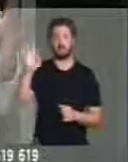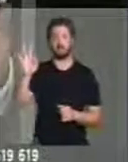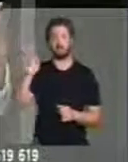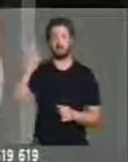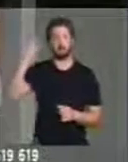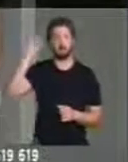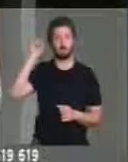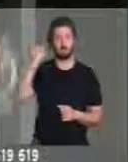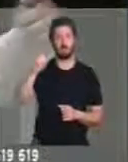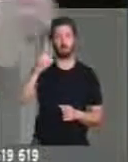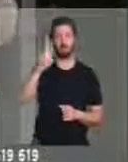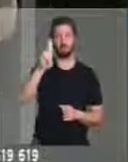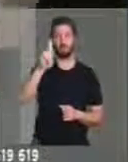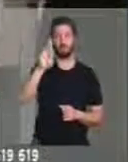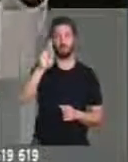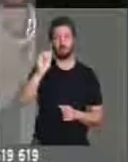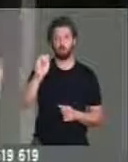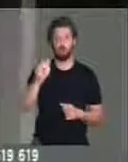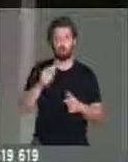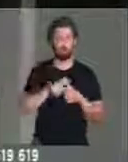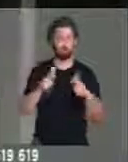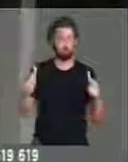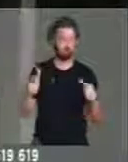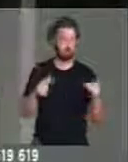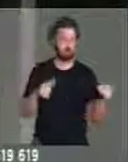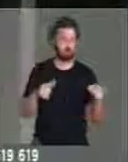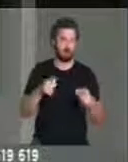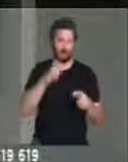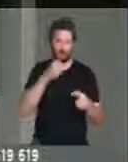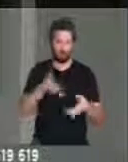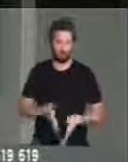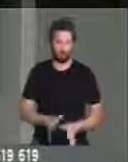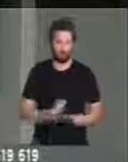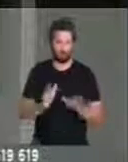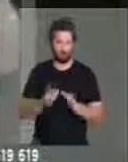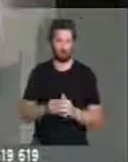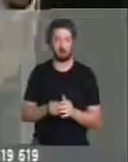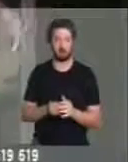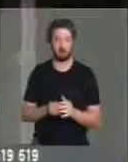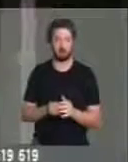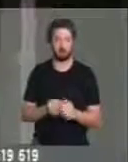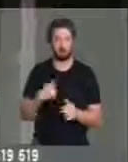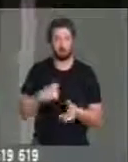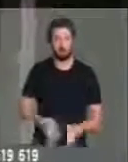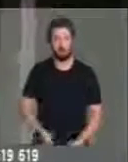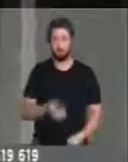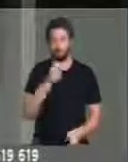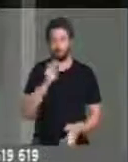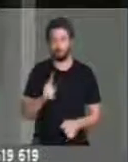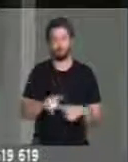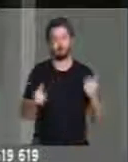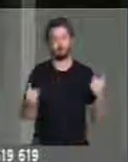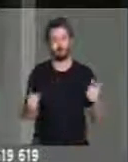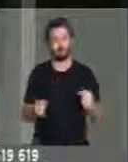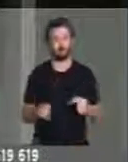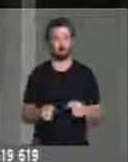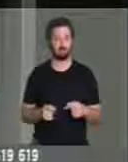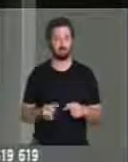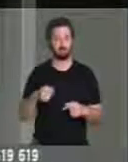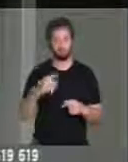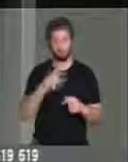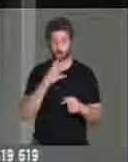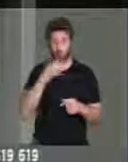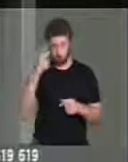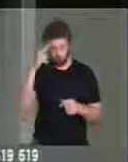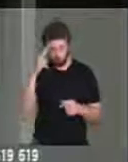Eurico Gaspar Dutra, a maioria absoluta aqui sequer era nascido, nem eu era nascido, mas quem estuda um pouquinho